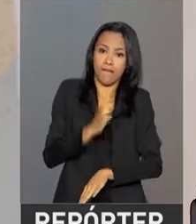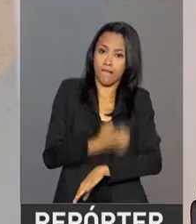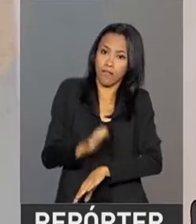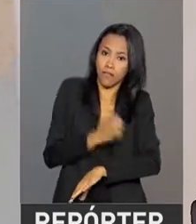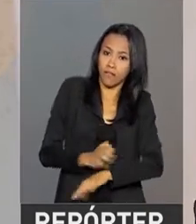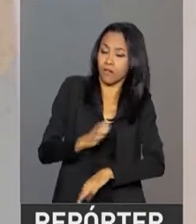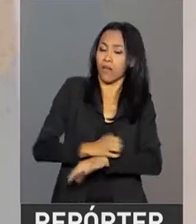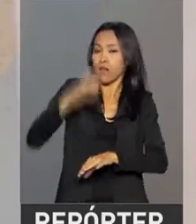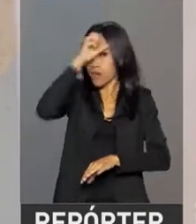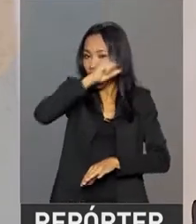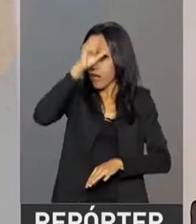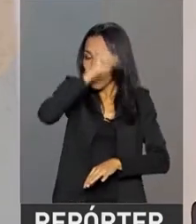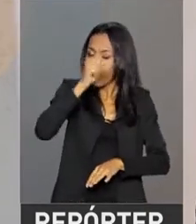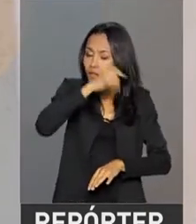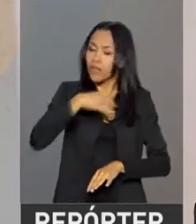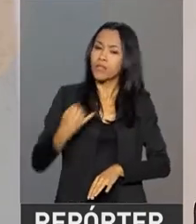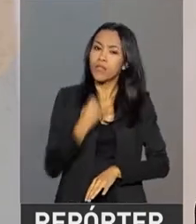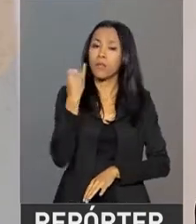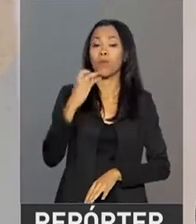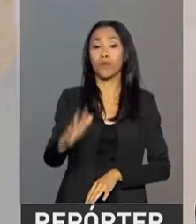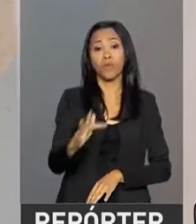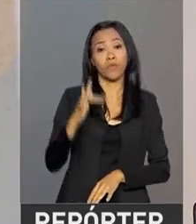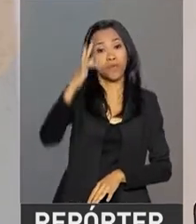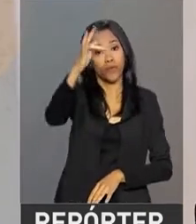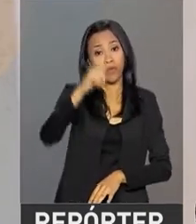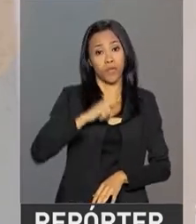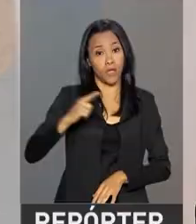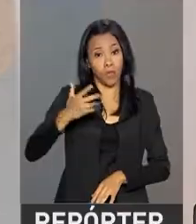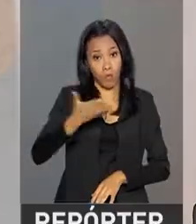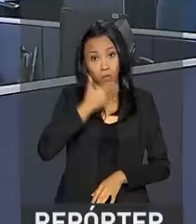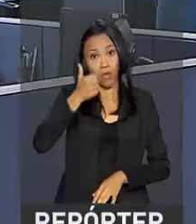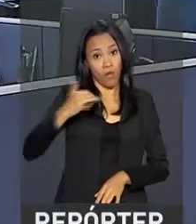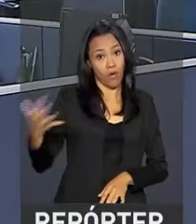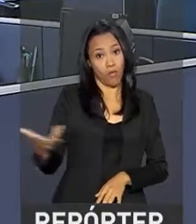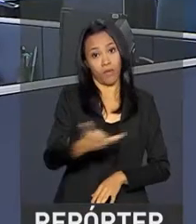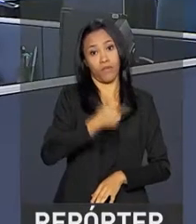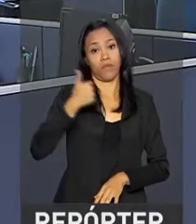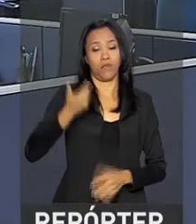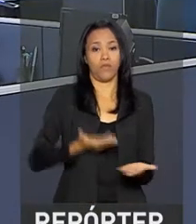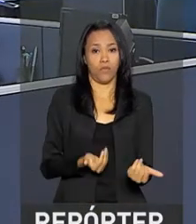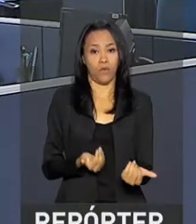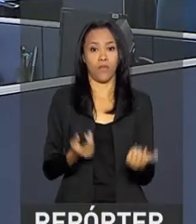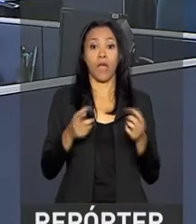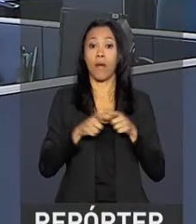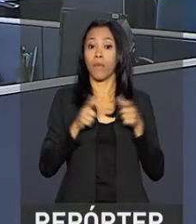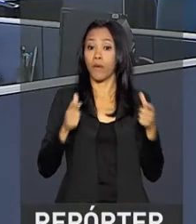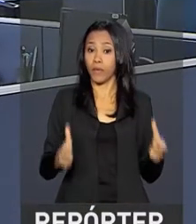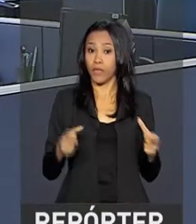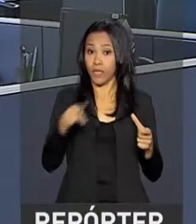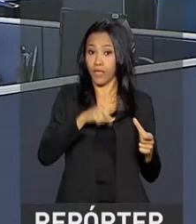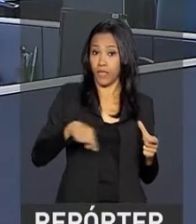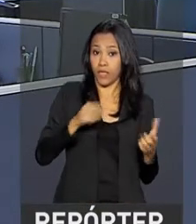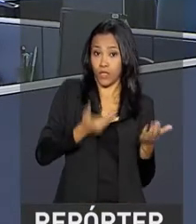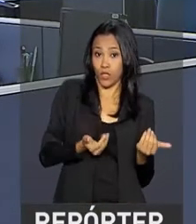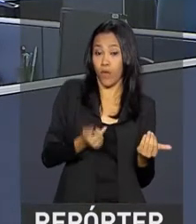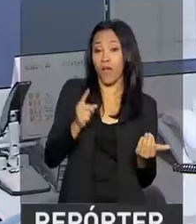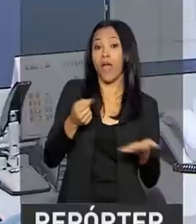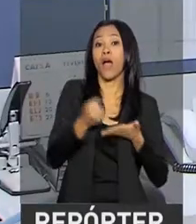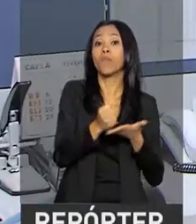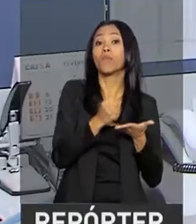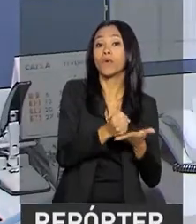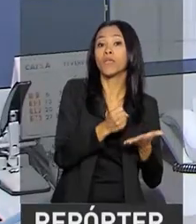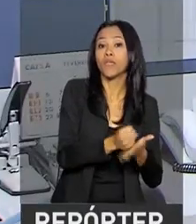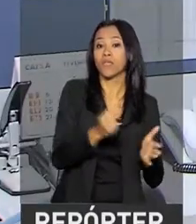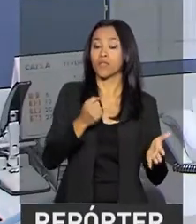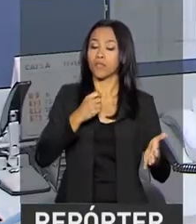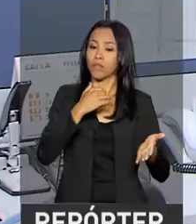jovem cada vez mais qualificado prata inserido no mercado de trabalho a maior parte desses jovens atuam como auxiliares de escritório e